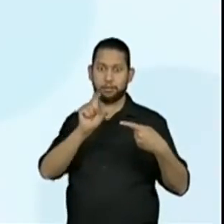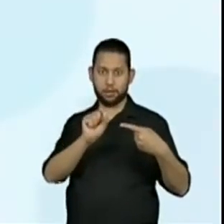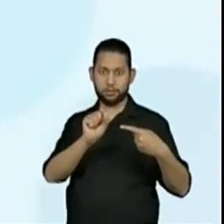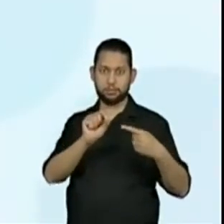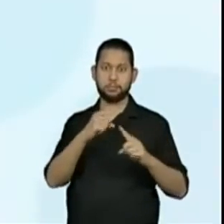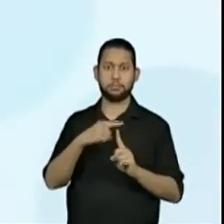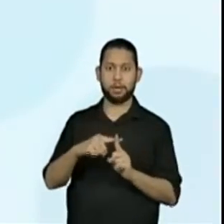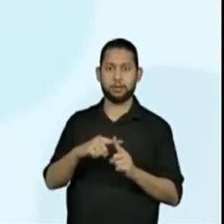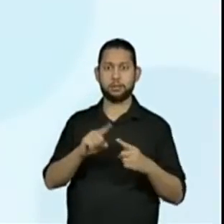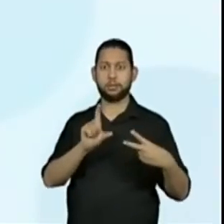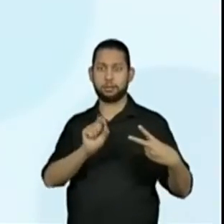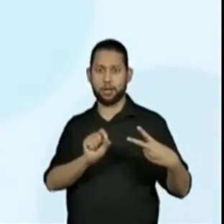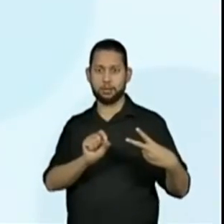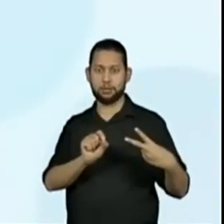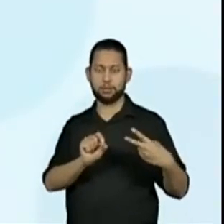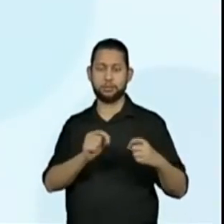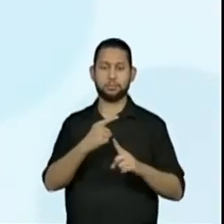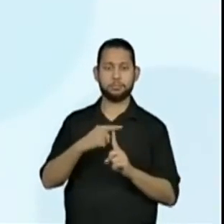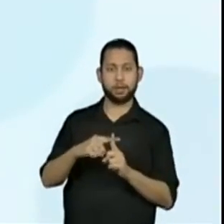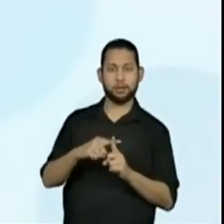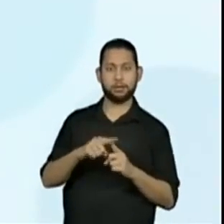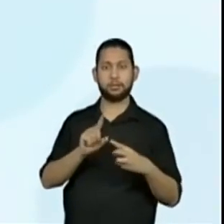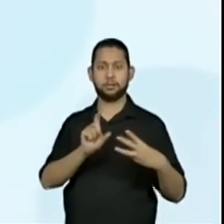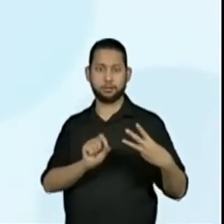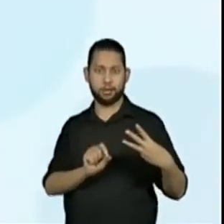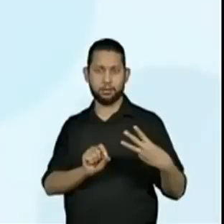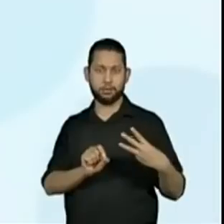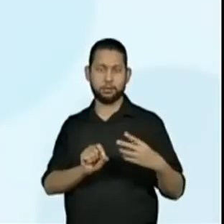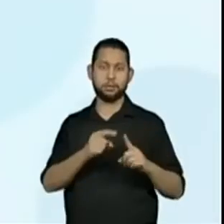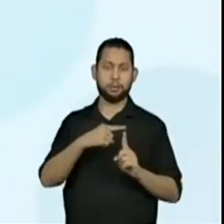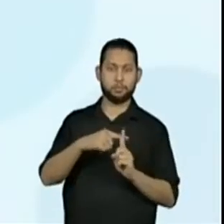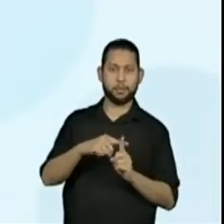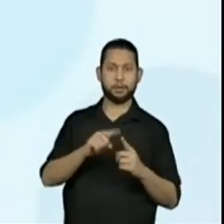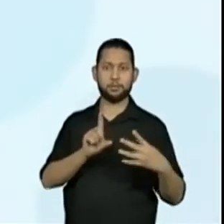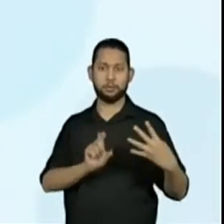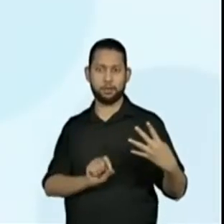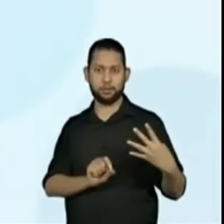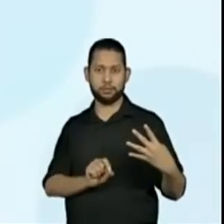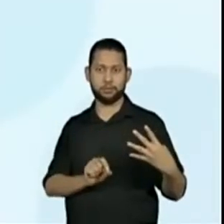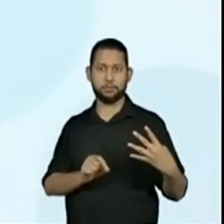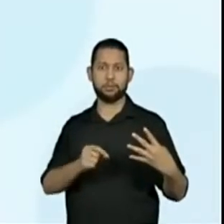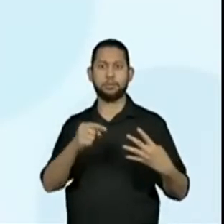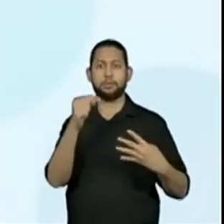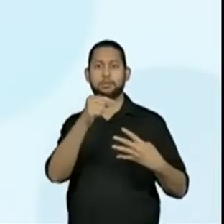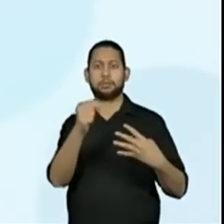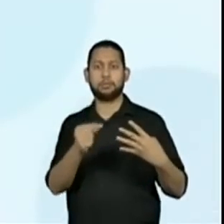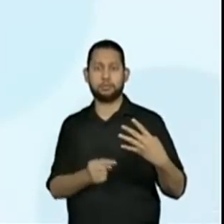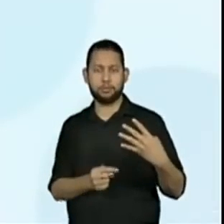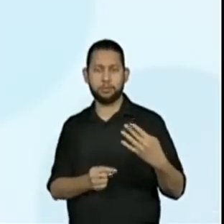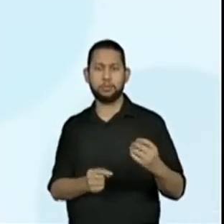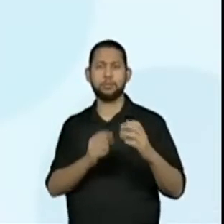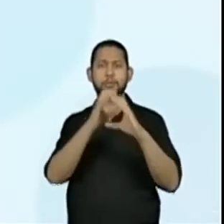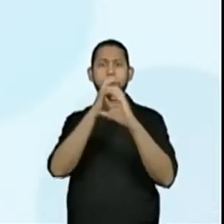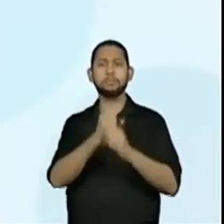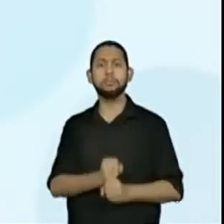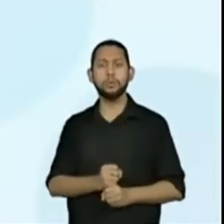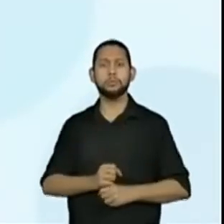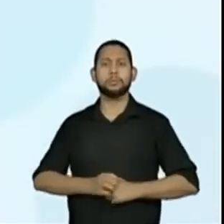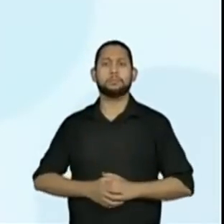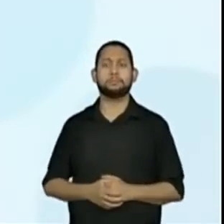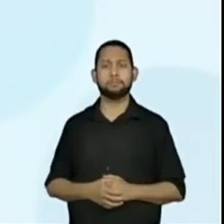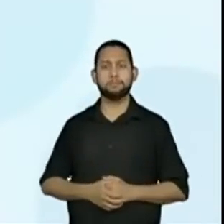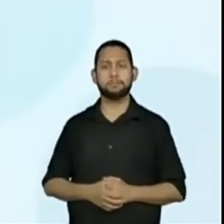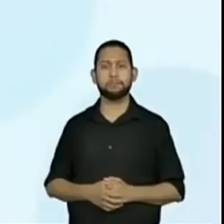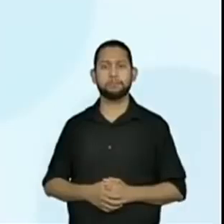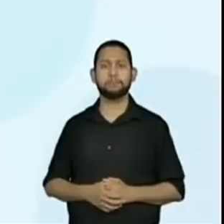10 vou registrar aqui embaixo 10 + 10 + 10 +